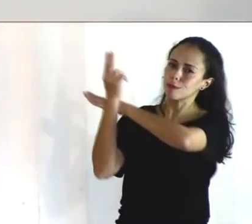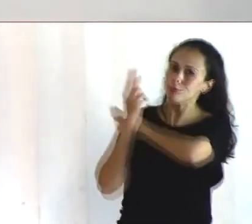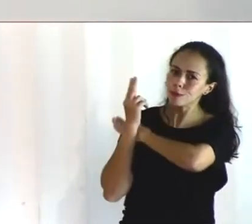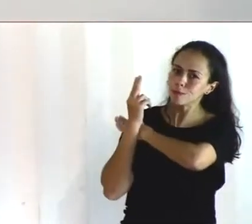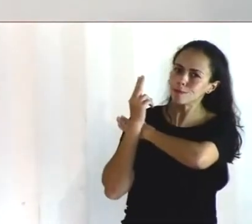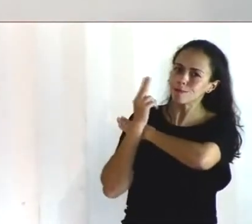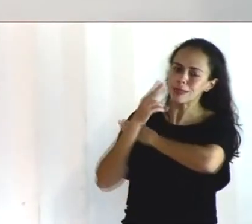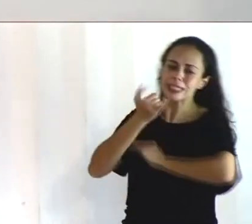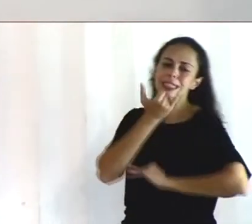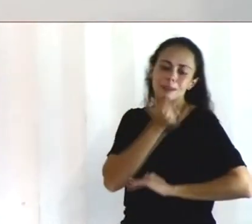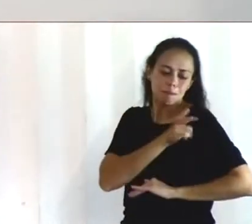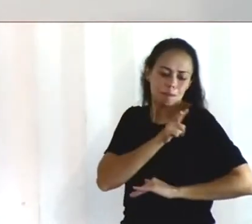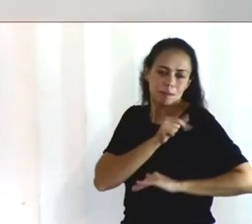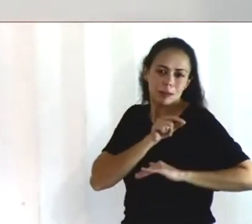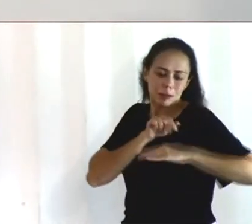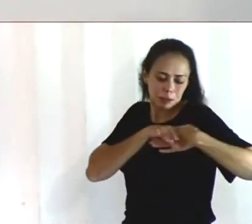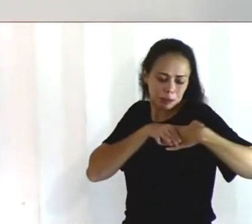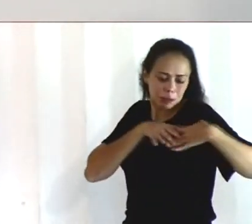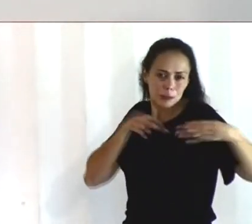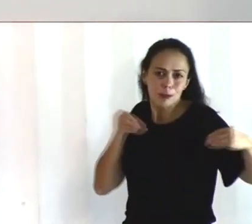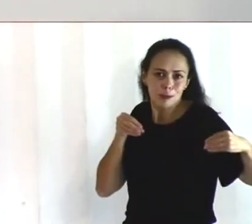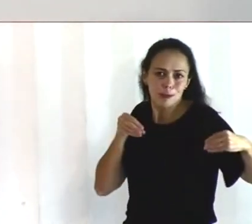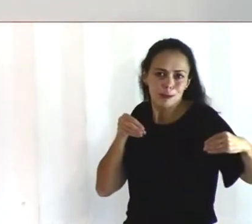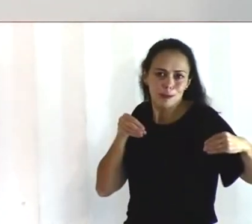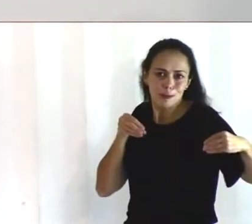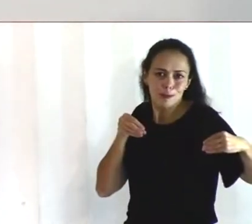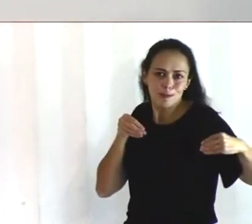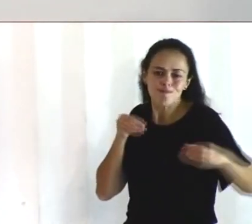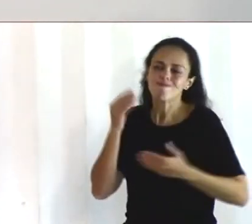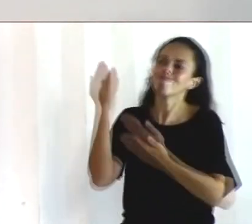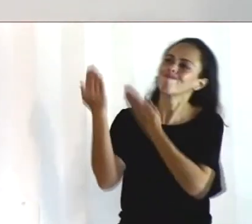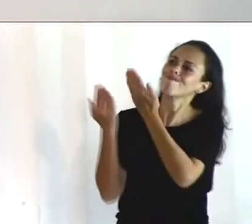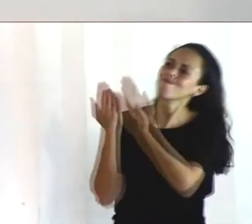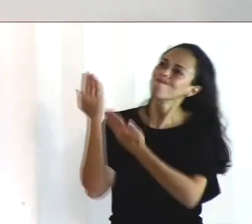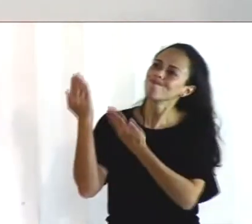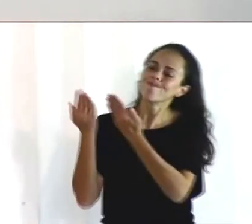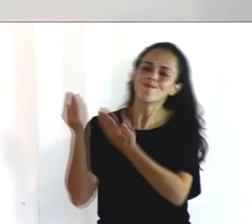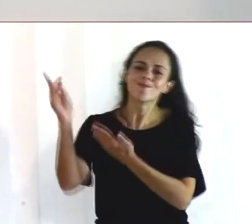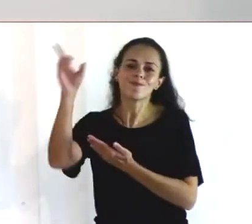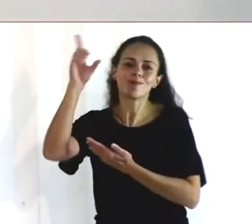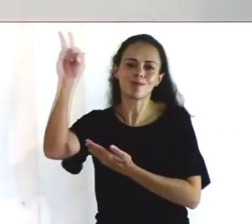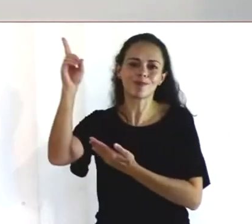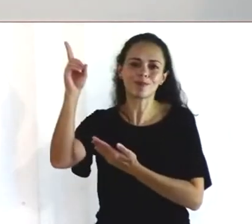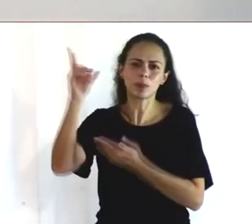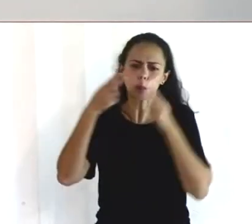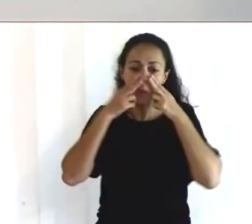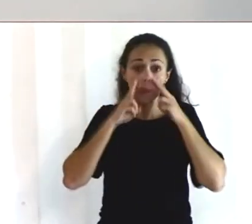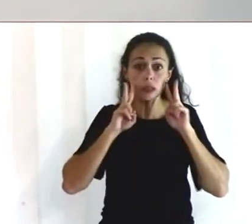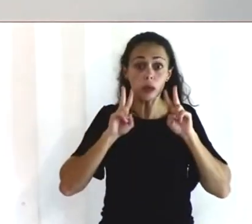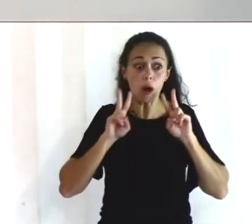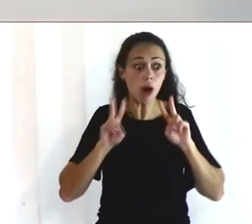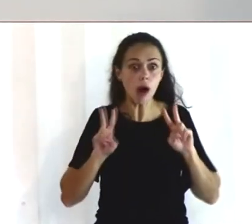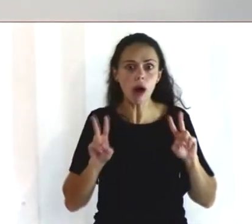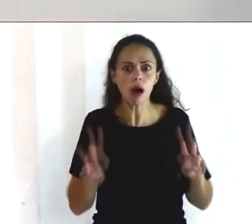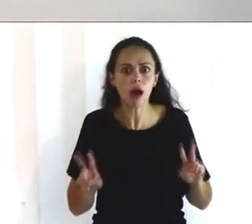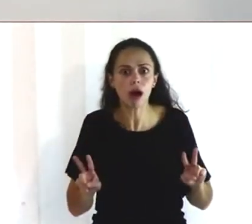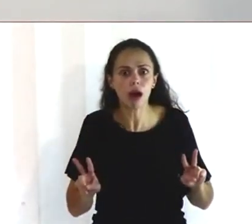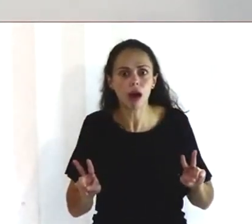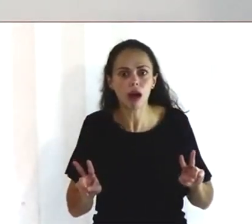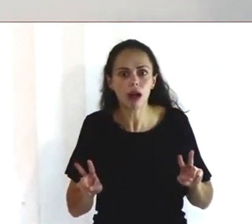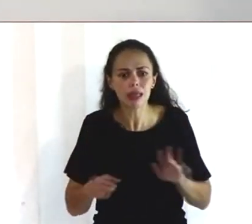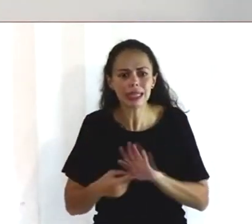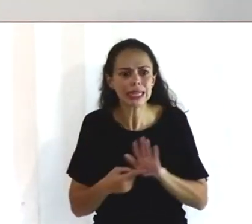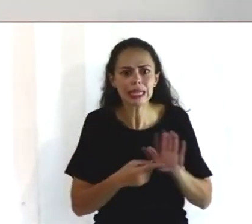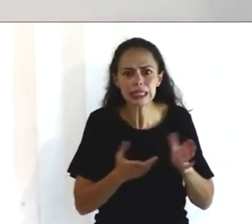a cura de Deus que nos faz servir de novo. O que nos leva é o testemunho vivo. Ei, sabe